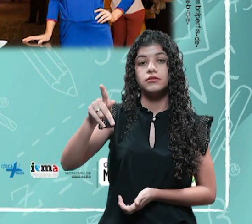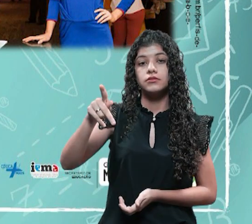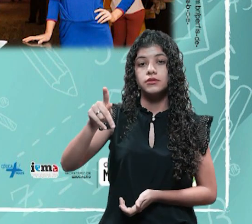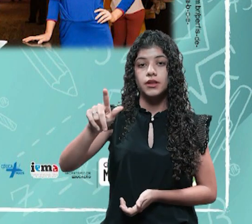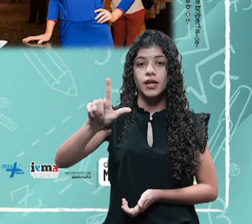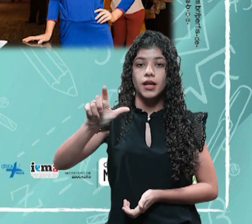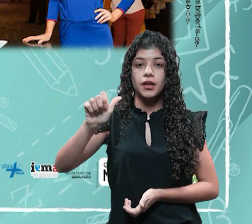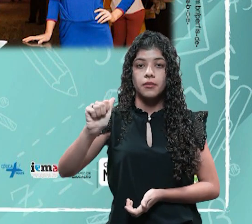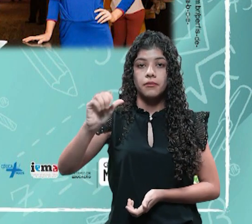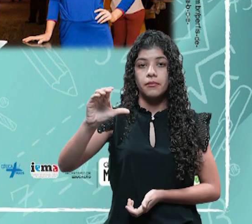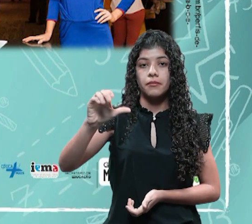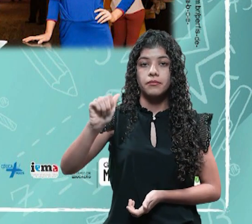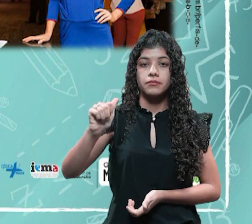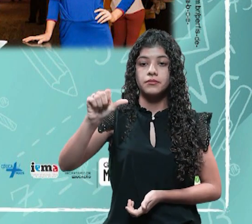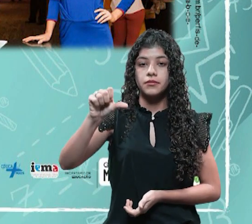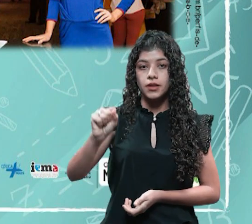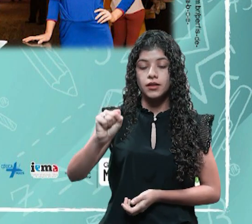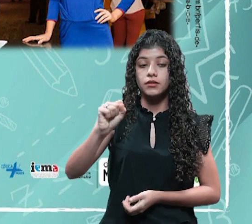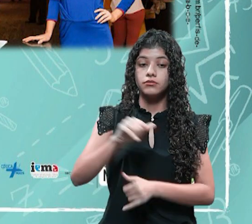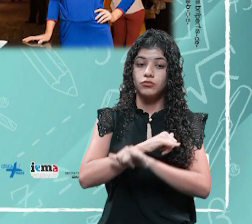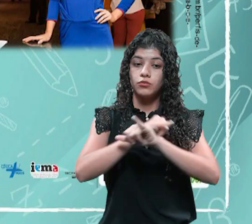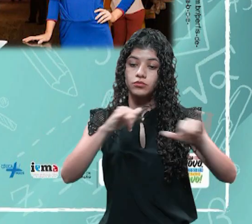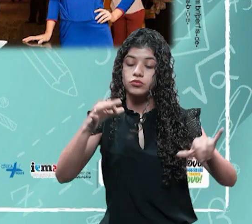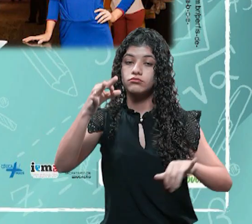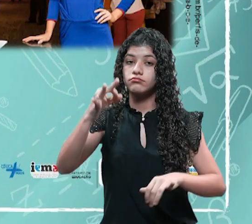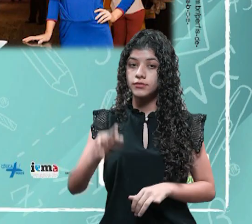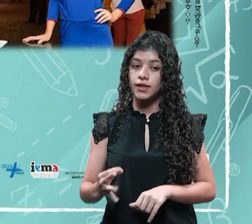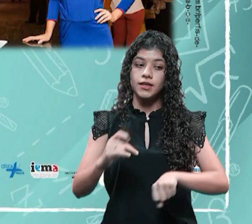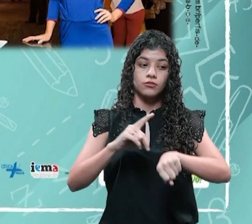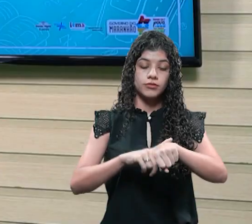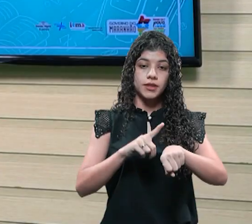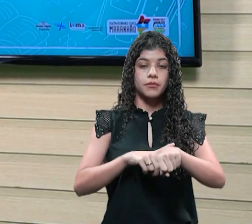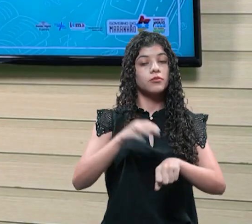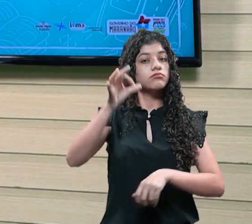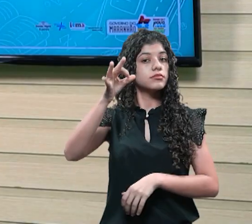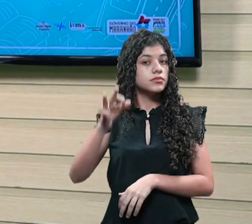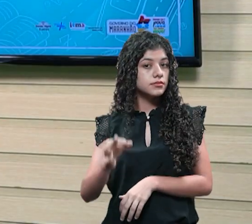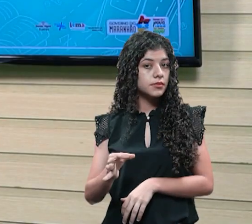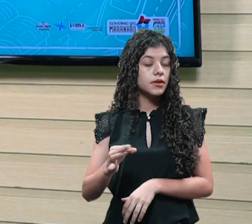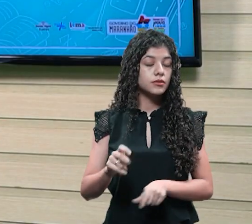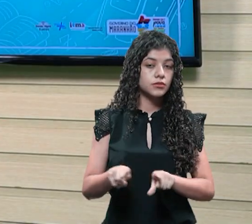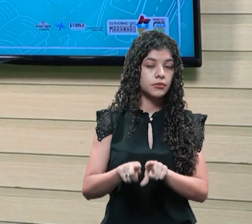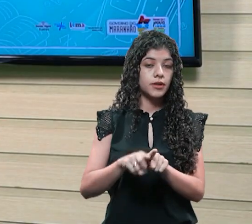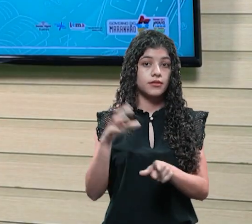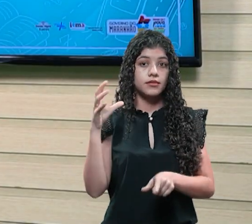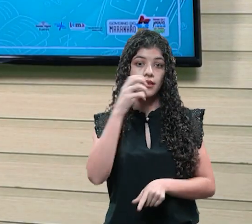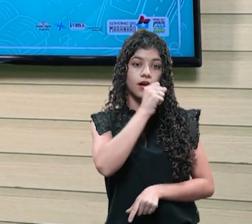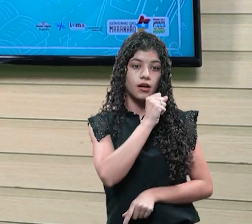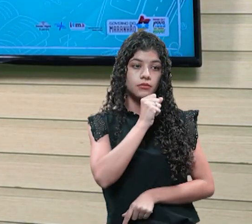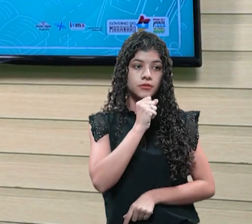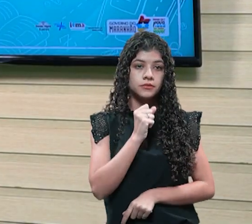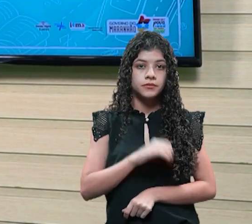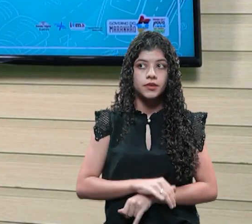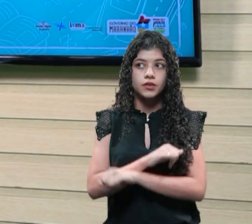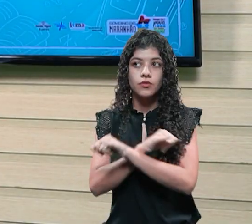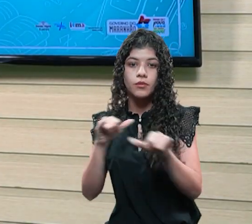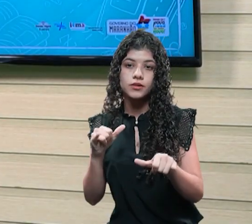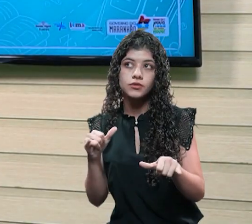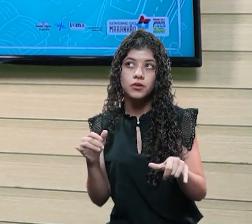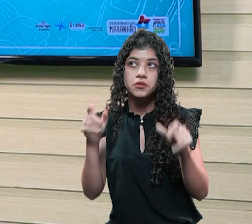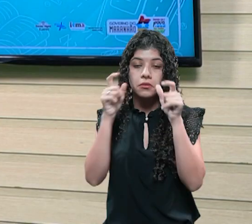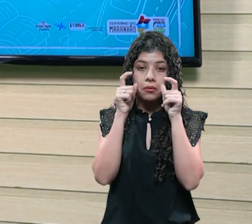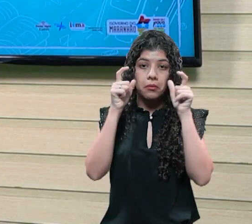indicação, informações corretas em tempo hábil, né? A gente tem que estar atento às